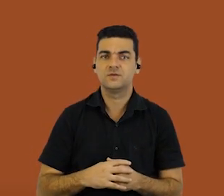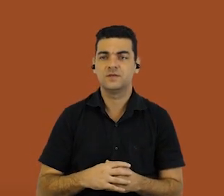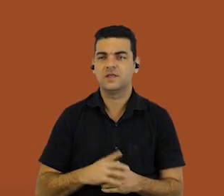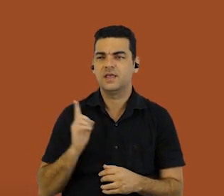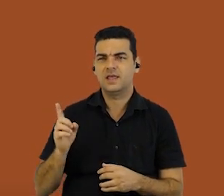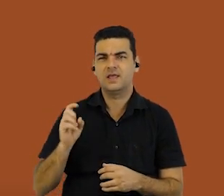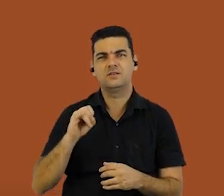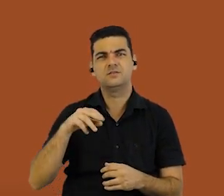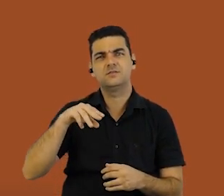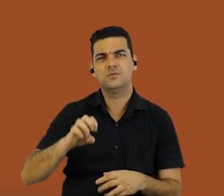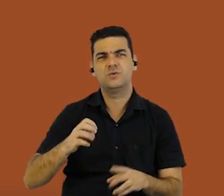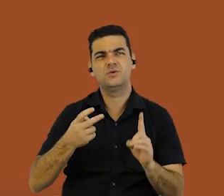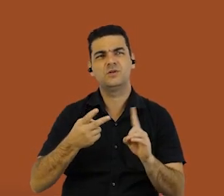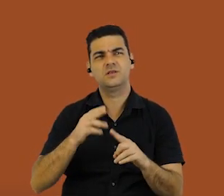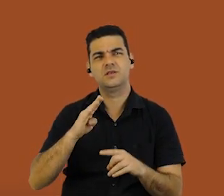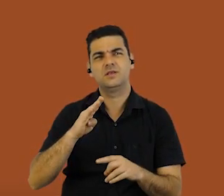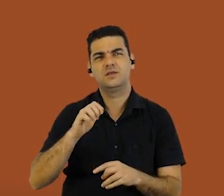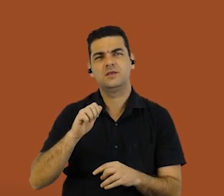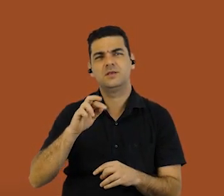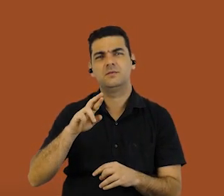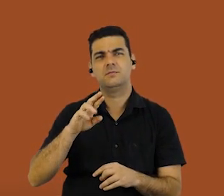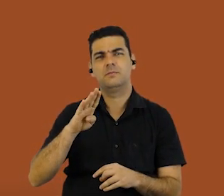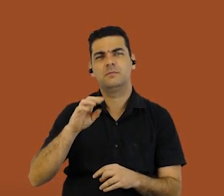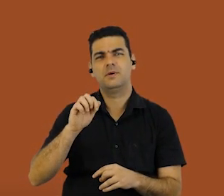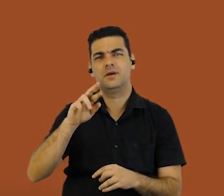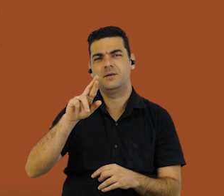Da Simone, da Bárbara,